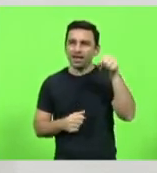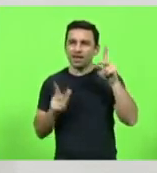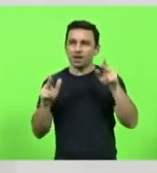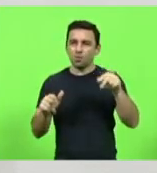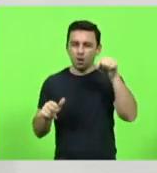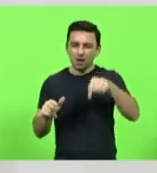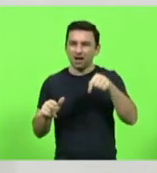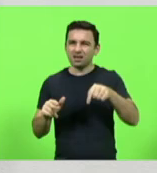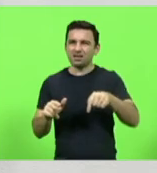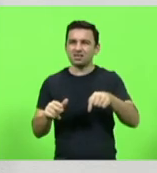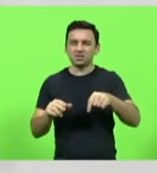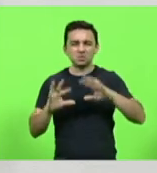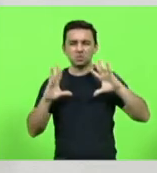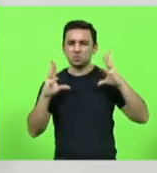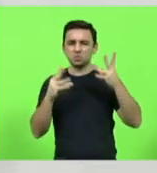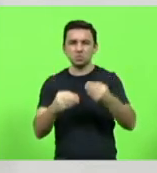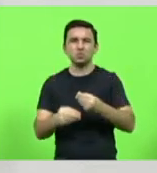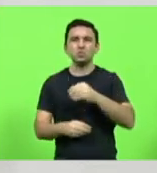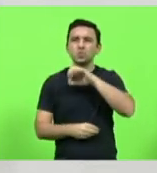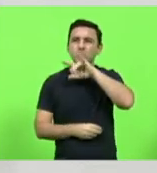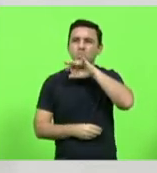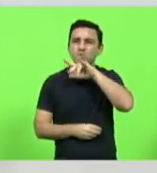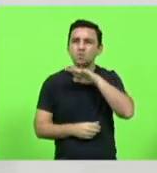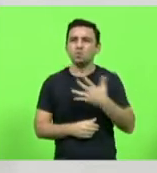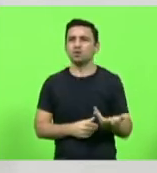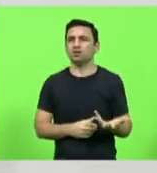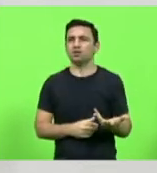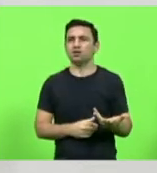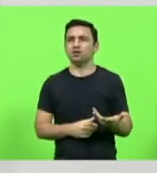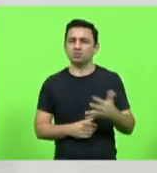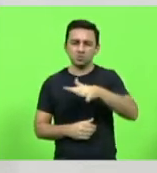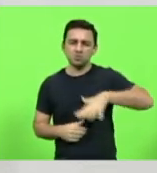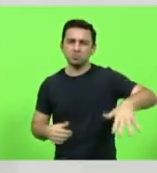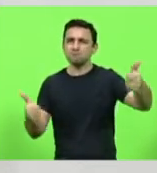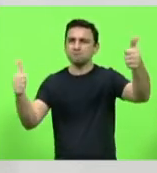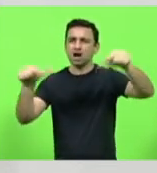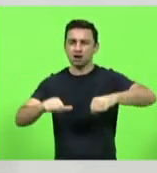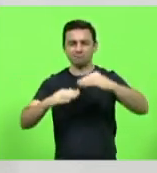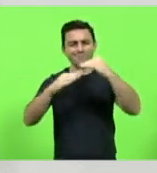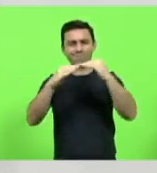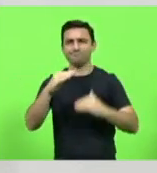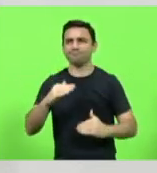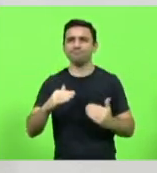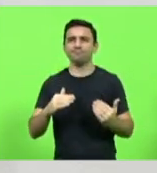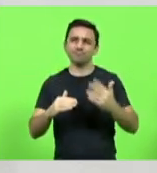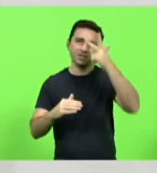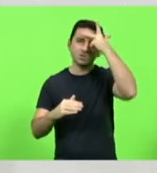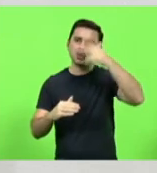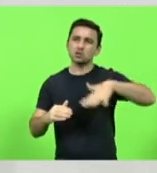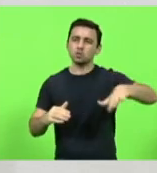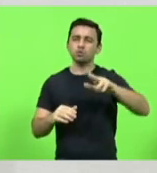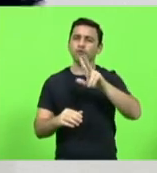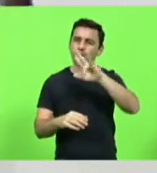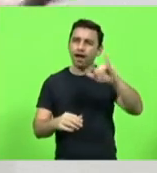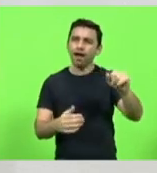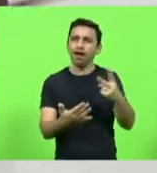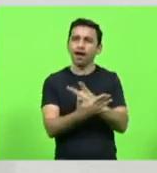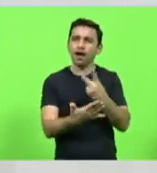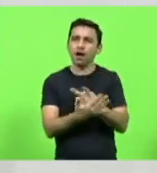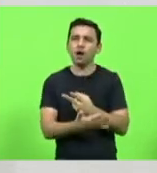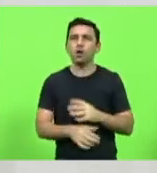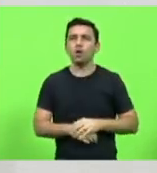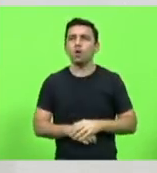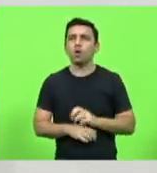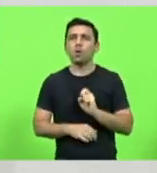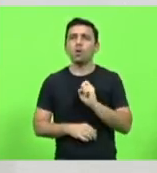chão. É fazer com que pessoas sejam induzidas ao erro. Ou tu querer agora